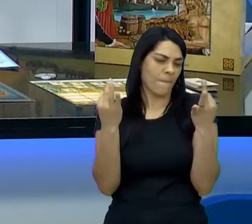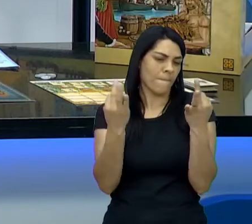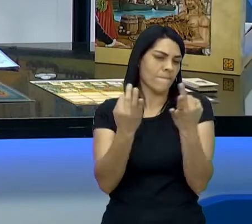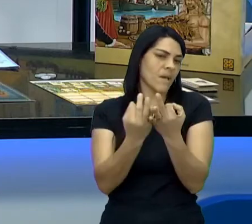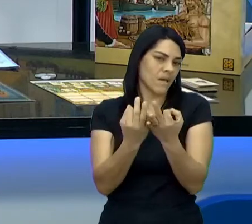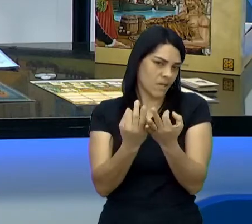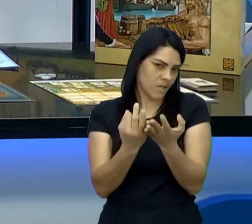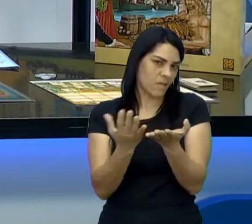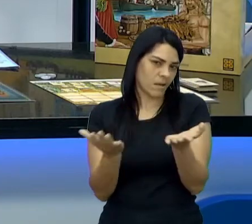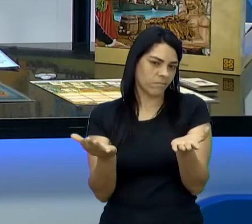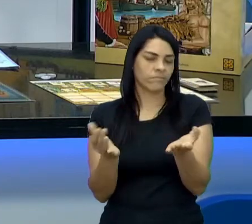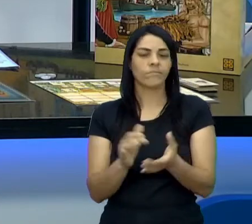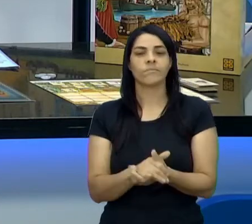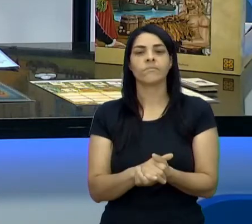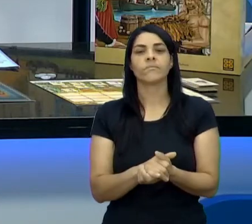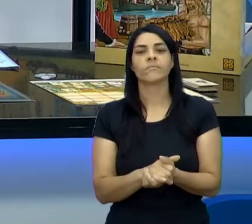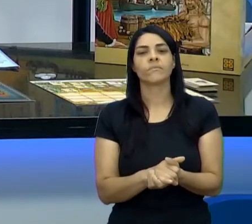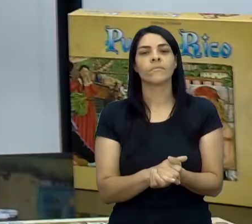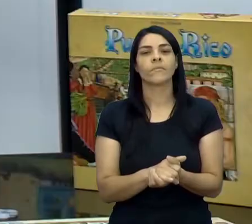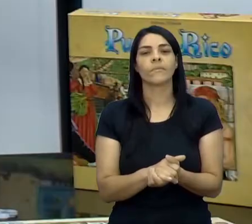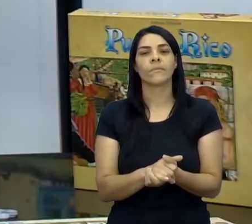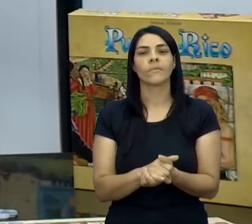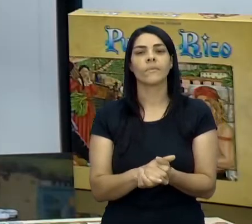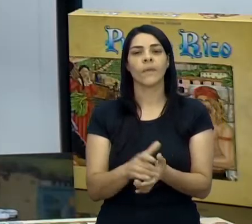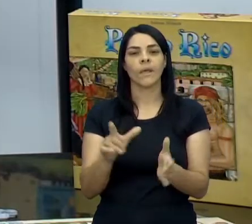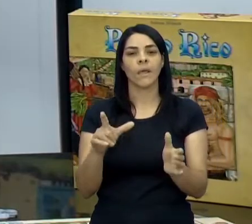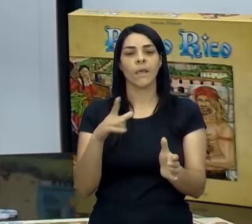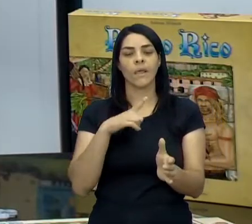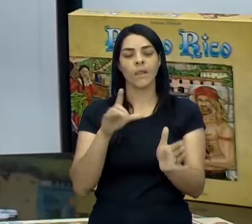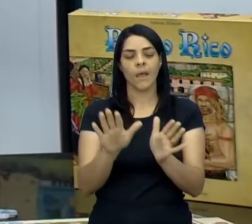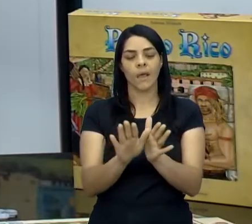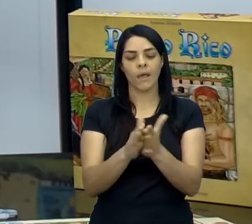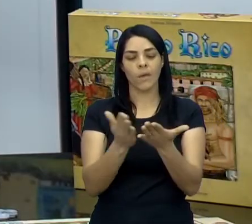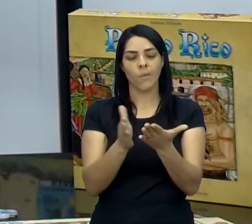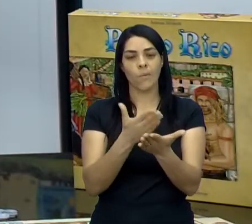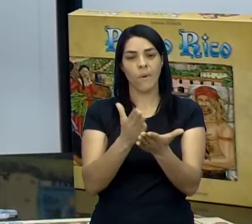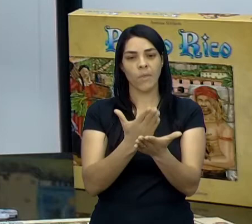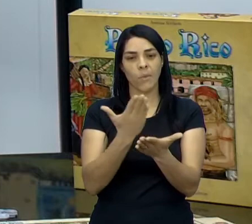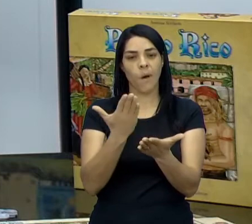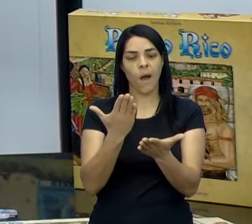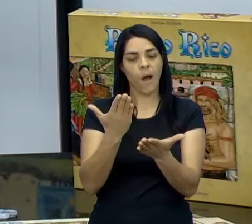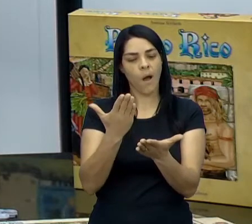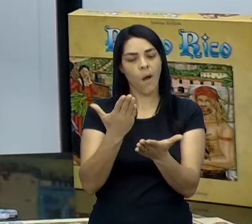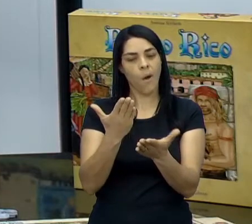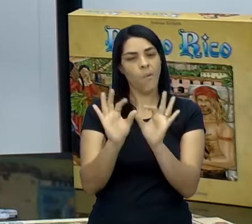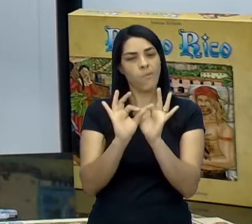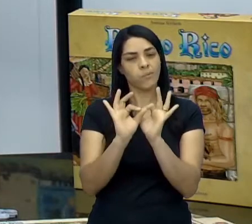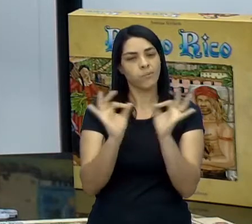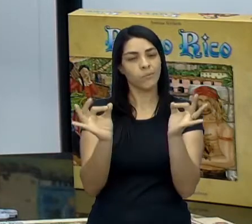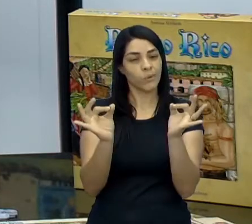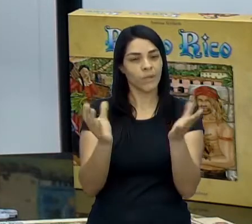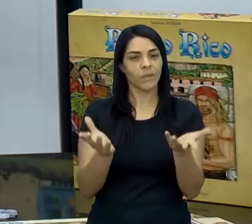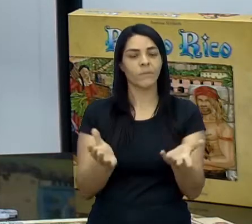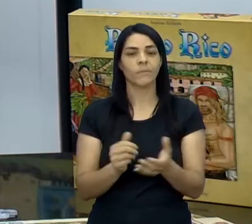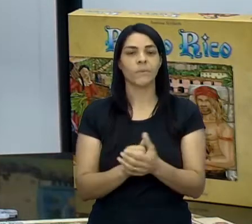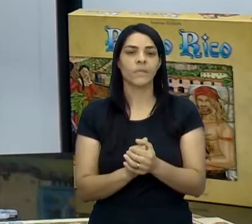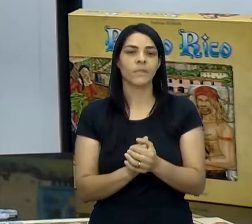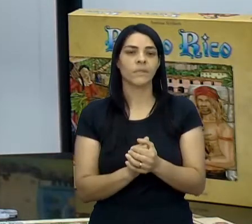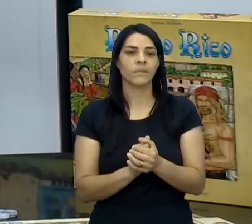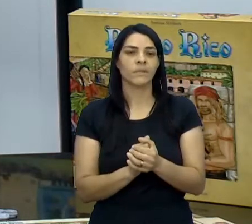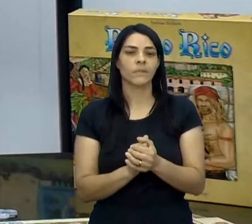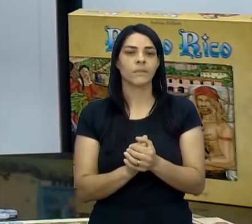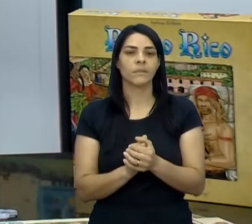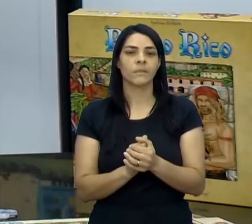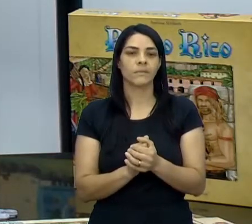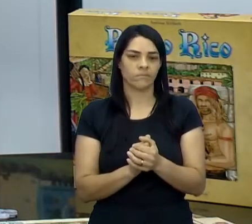de jogos familiares, você tem um manual mais simples, você tem algo mais enxuto e você não